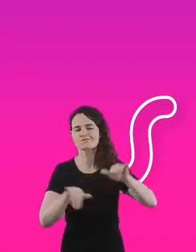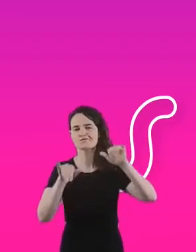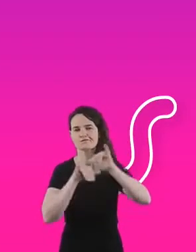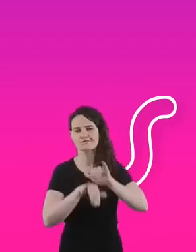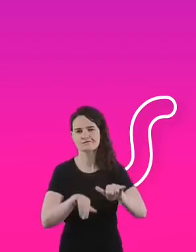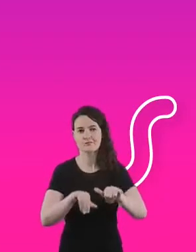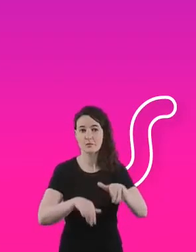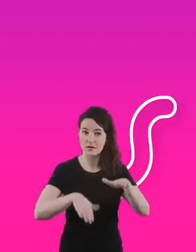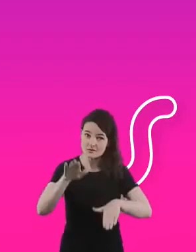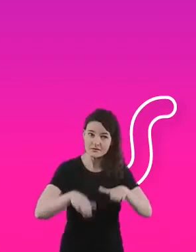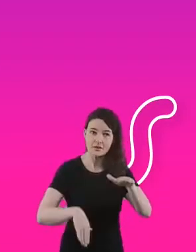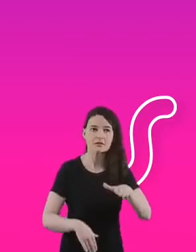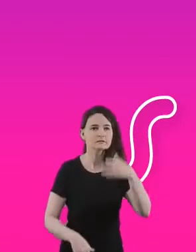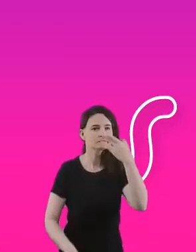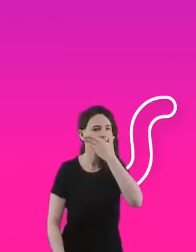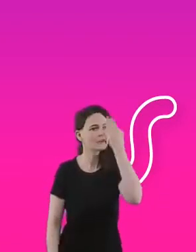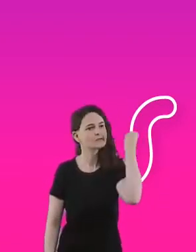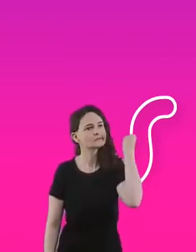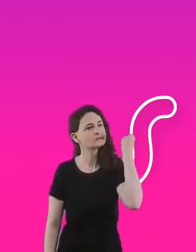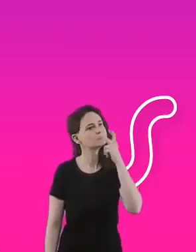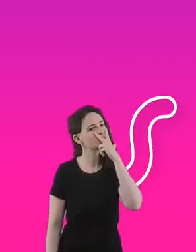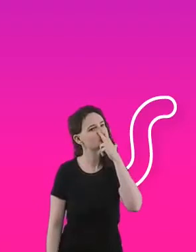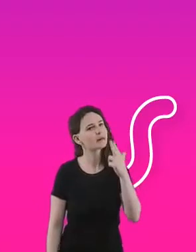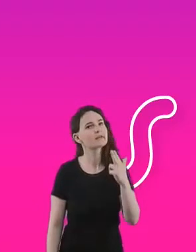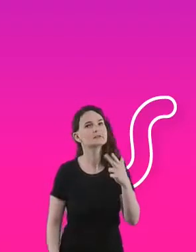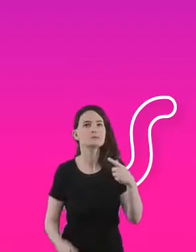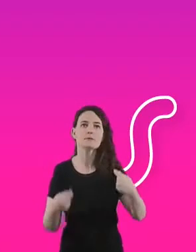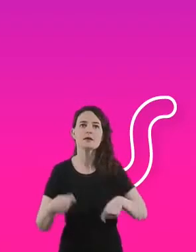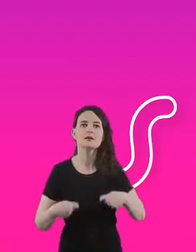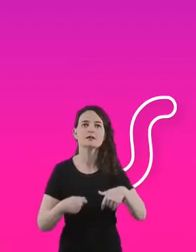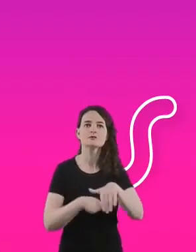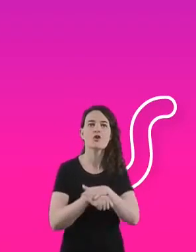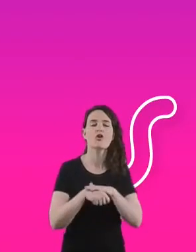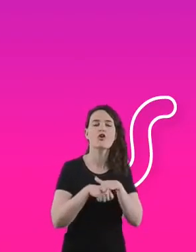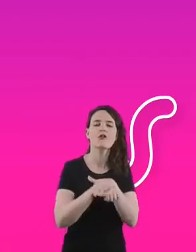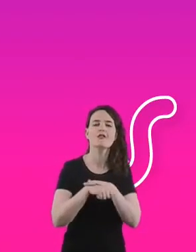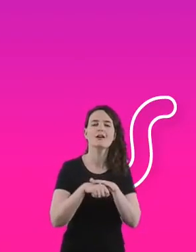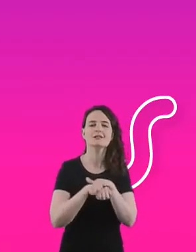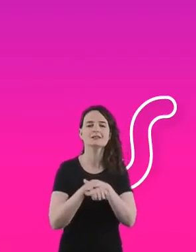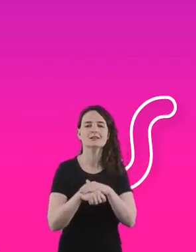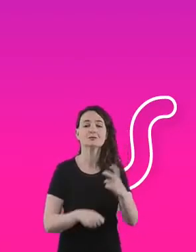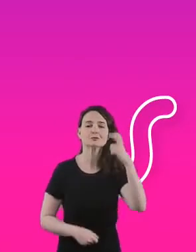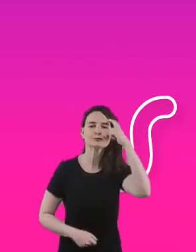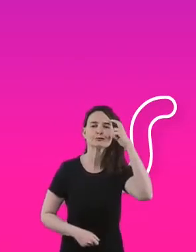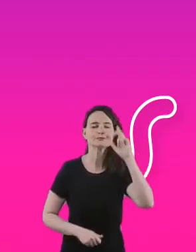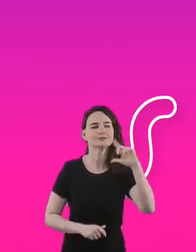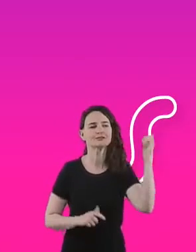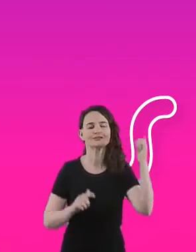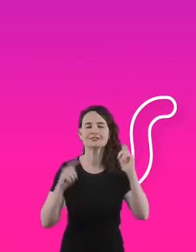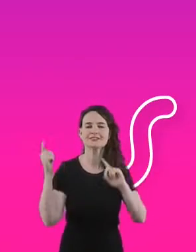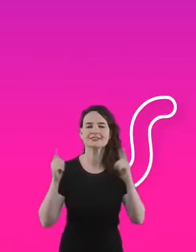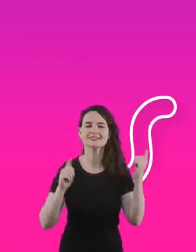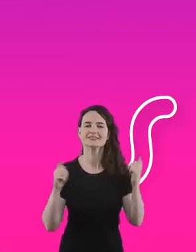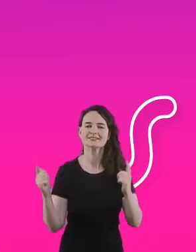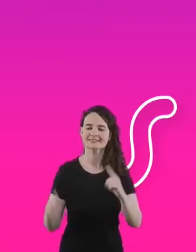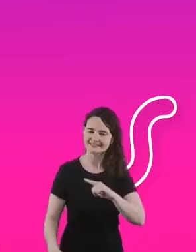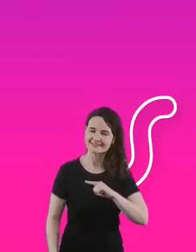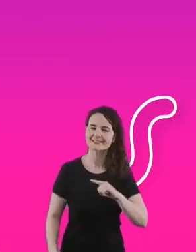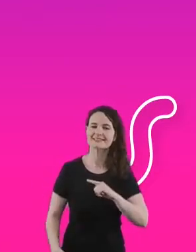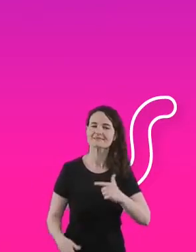naturalmente, por costume, em dialogar, né, com outras raízes culturais e buscar outras fontes de inspiração